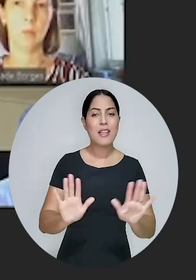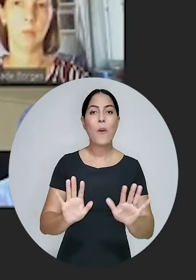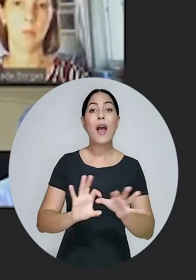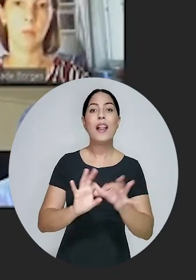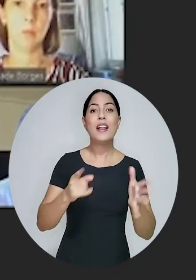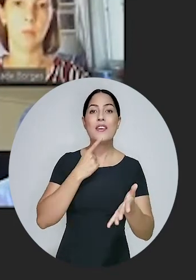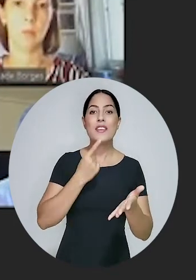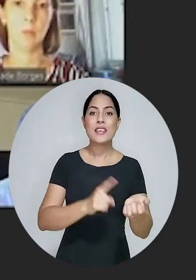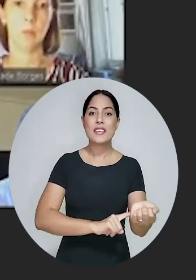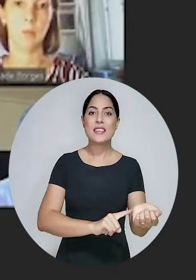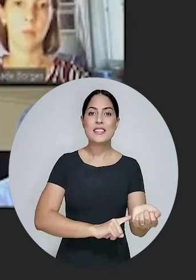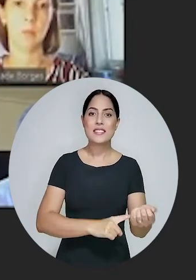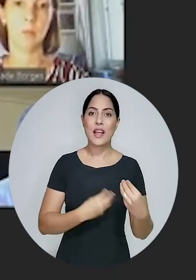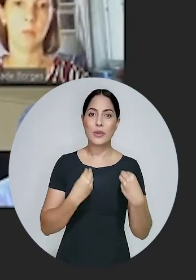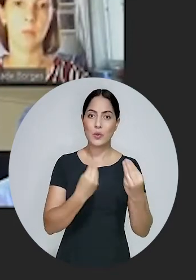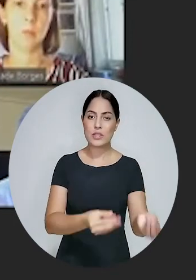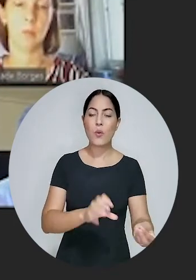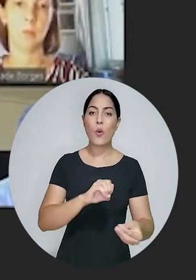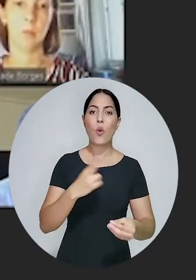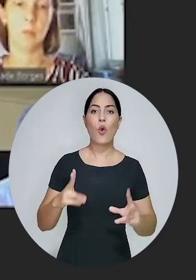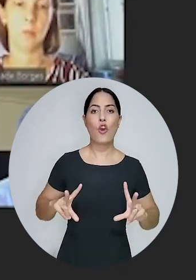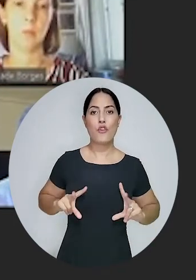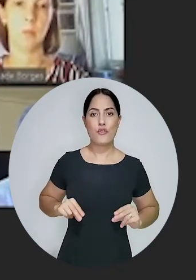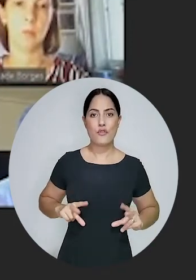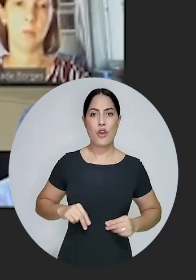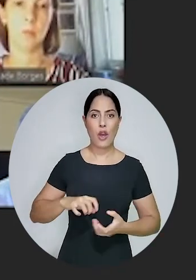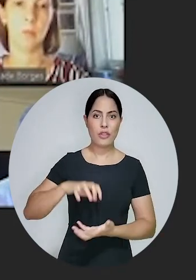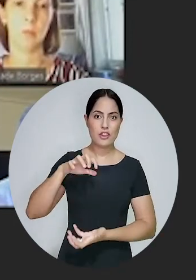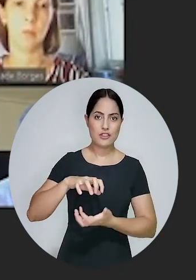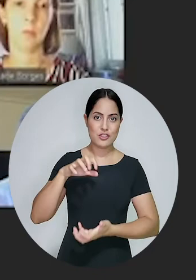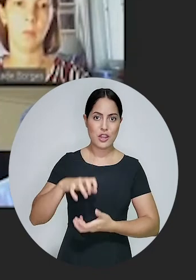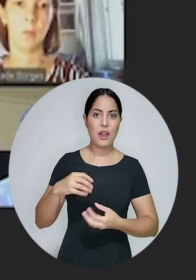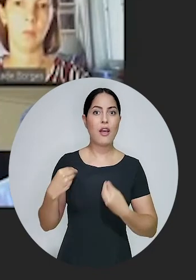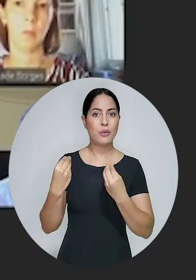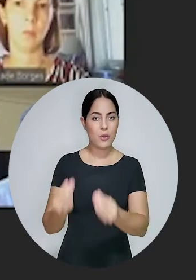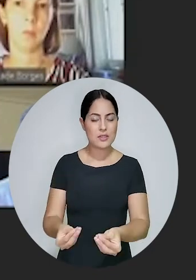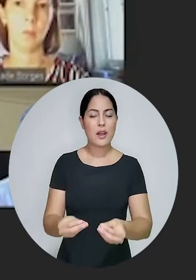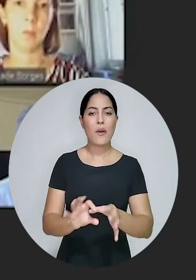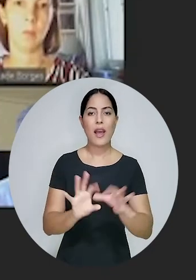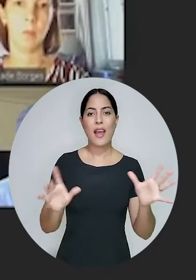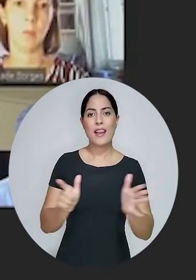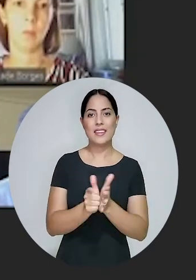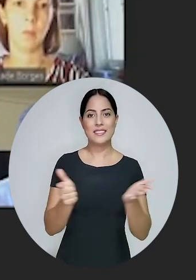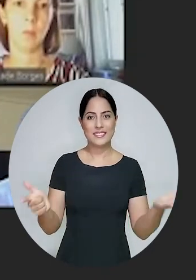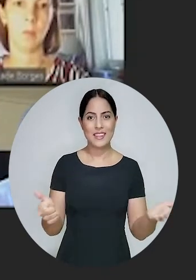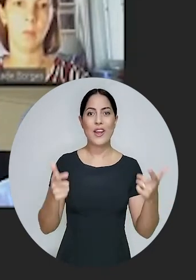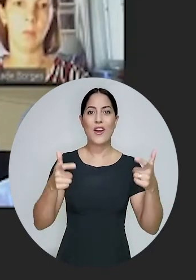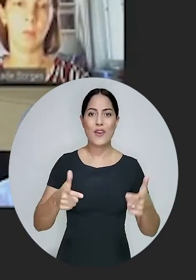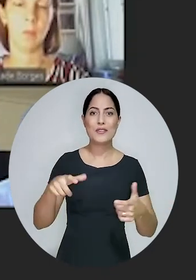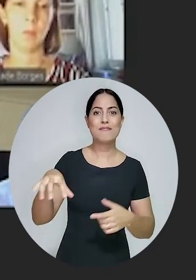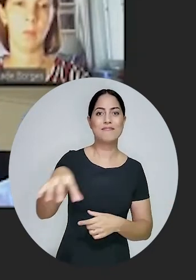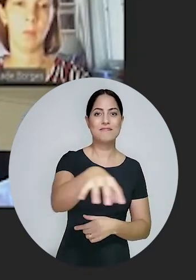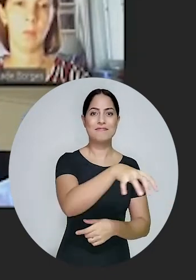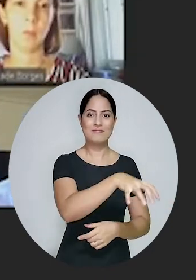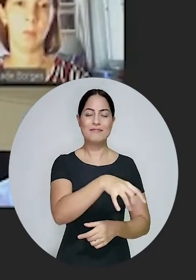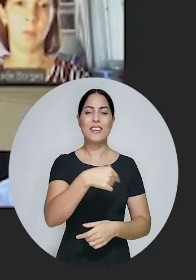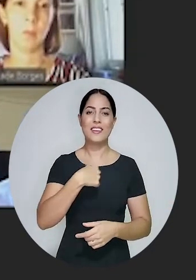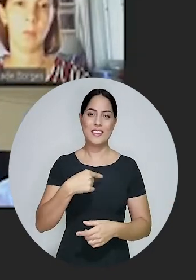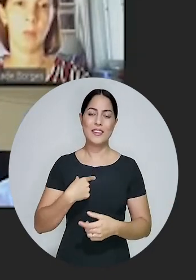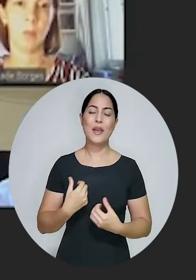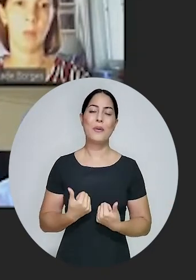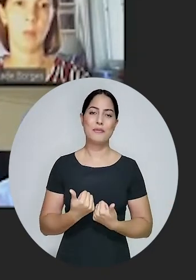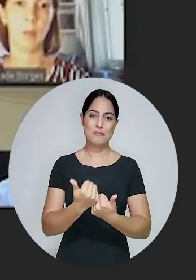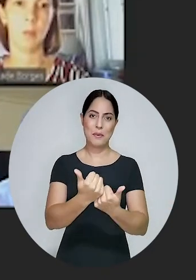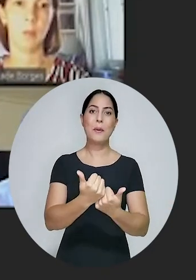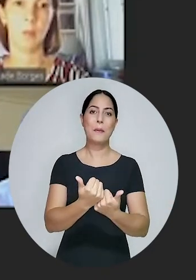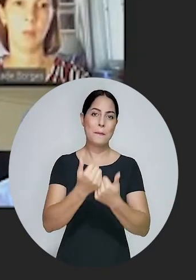simples, ou uma doação de sangue, ou um pacote de fralda geriátrica, a gente combina a entrega dos livros lá mesmo na sede da subseção. Eu faço questão